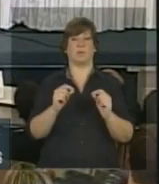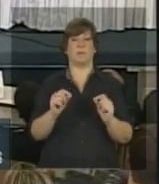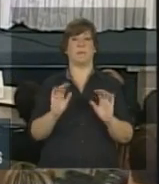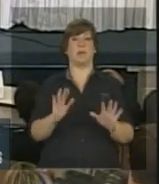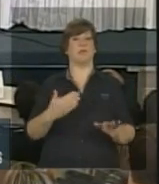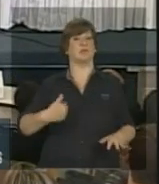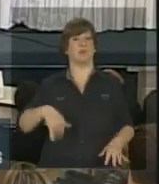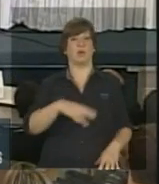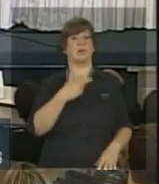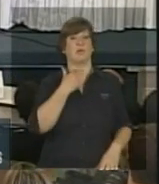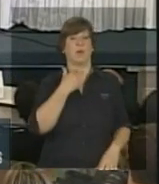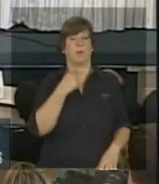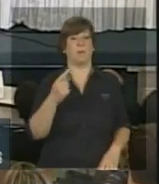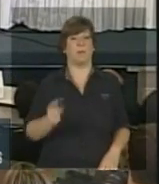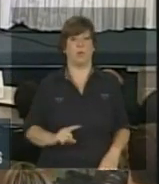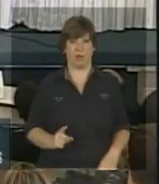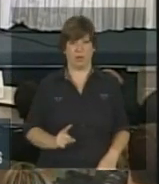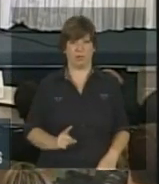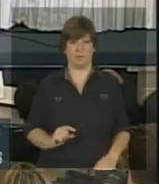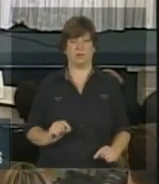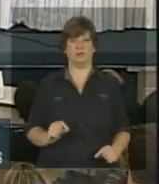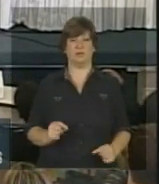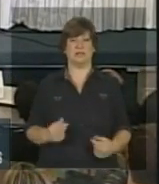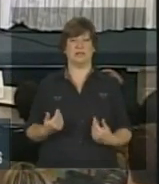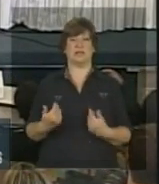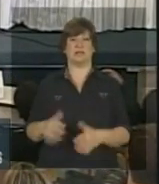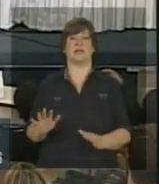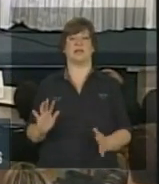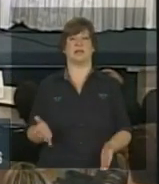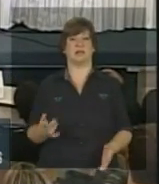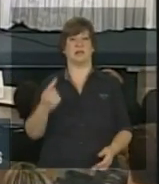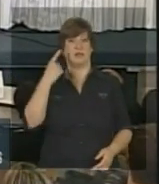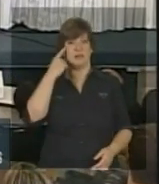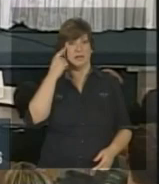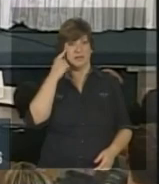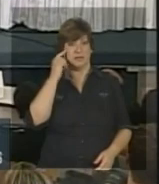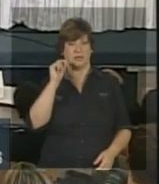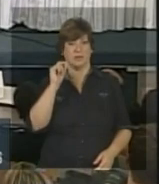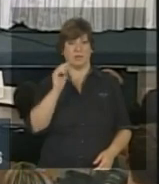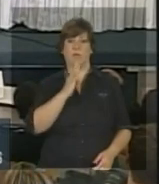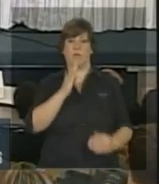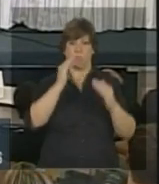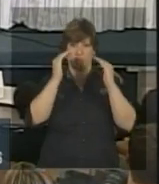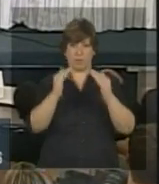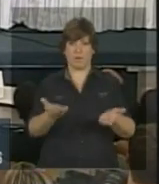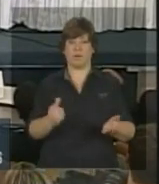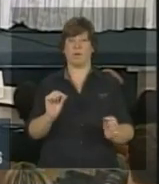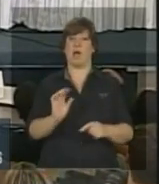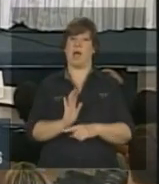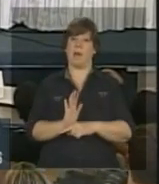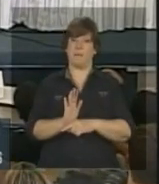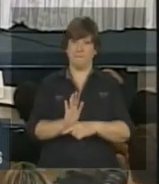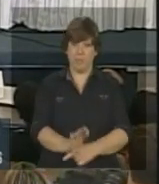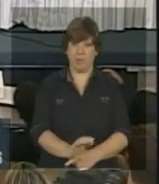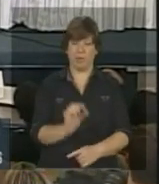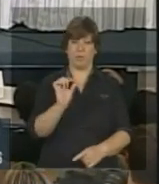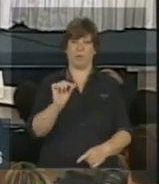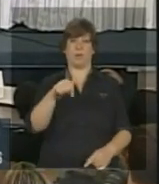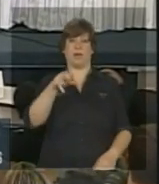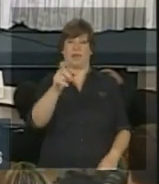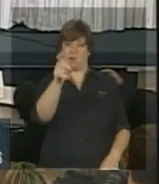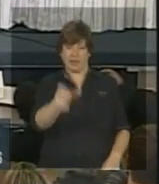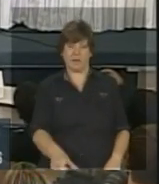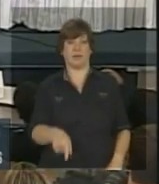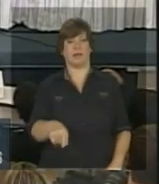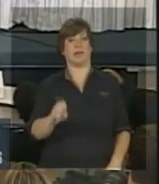nós não podemos deixar de reconhecer que o apoio a quem é um